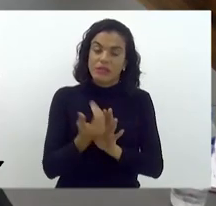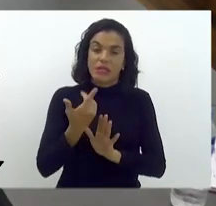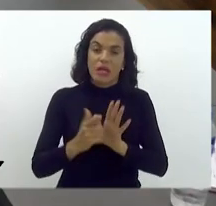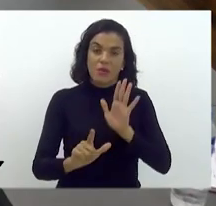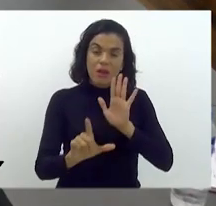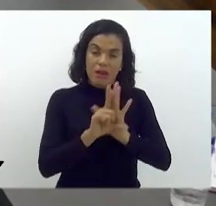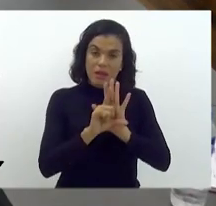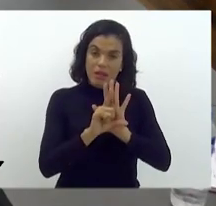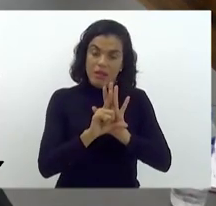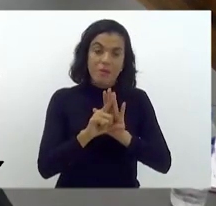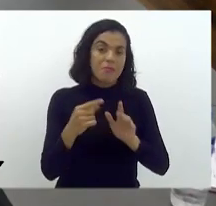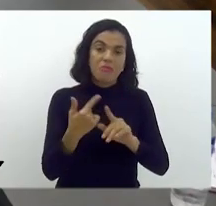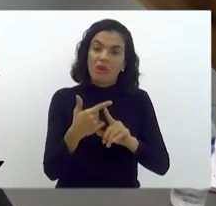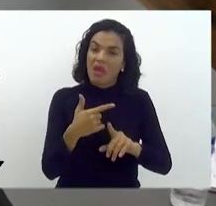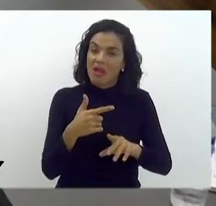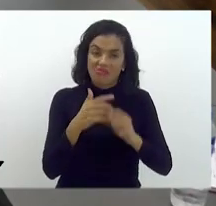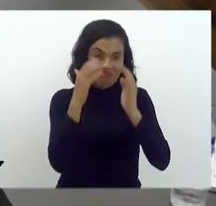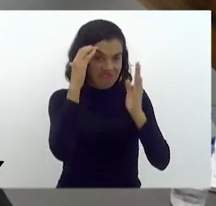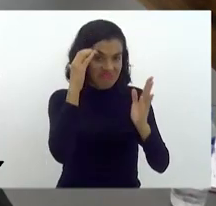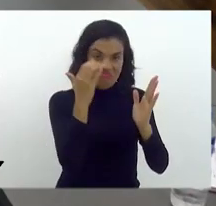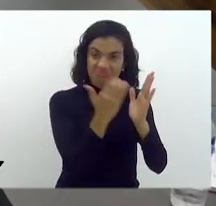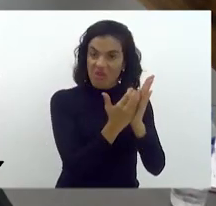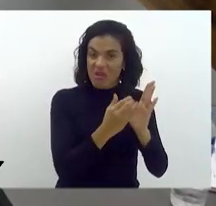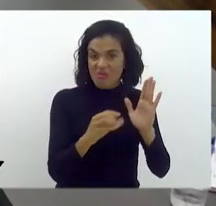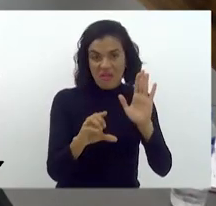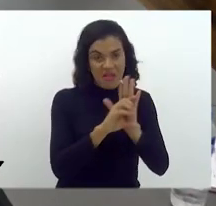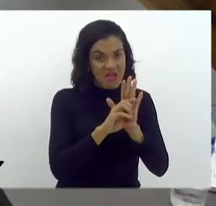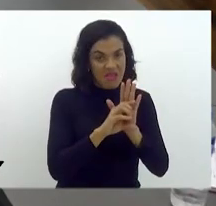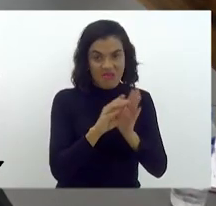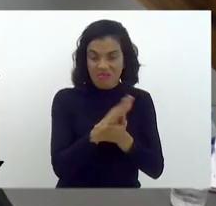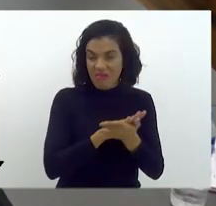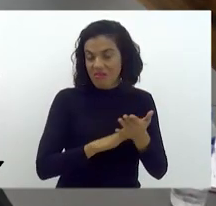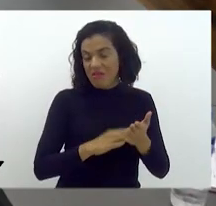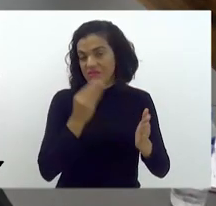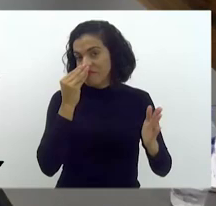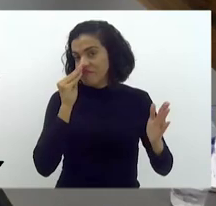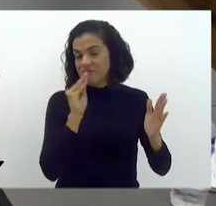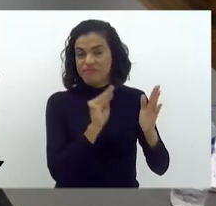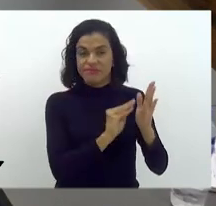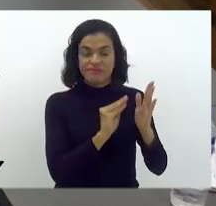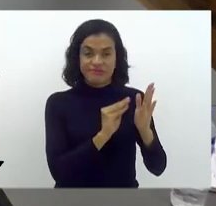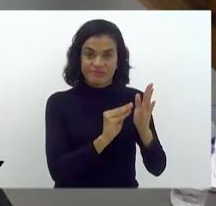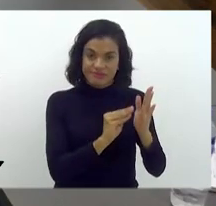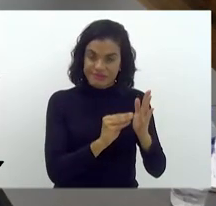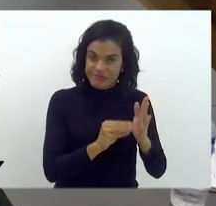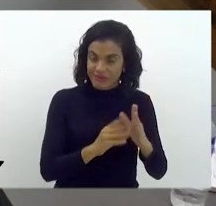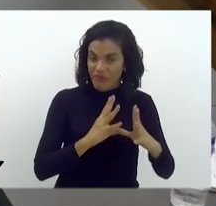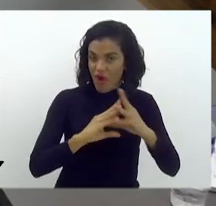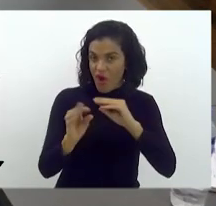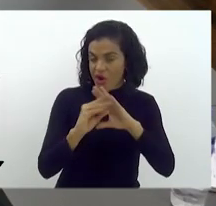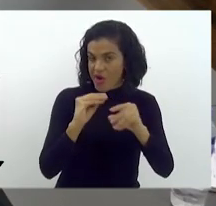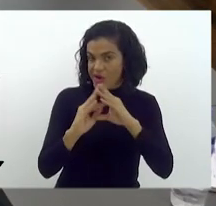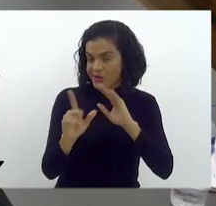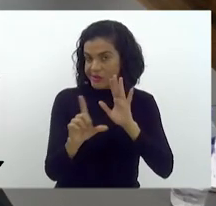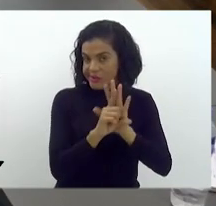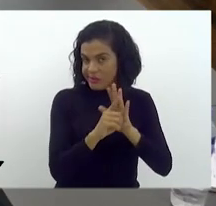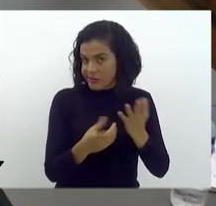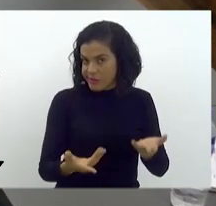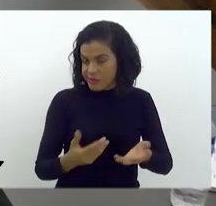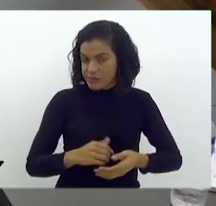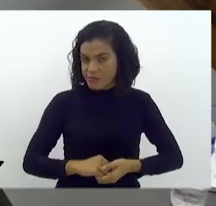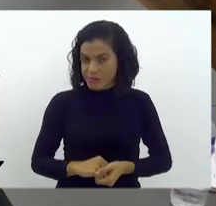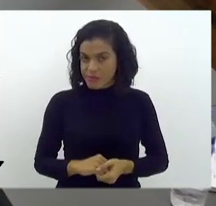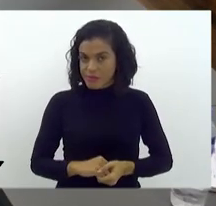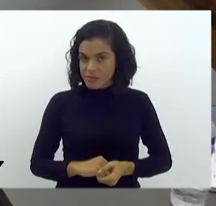ele não cumpre a legislação já existe ele se negam né para não cumprir passa para mim